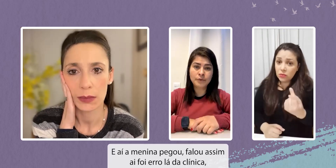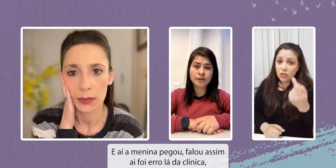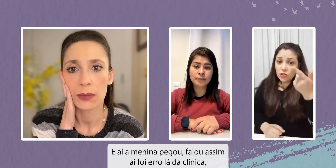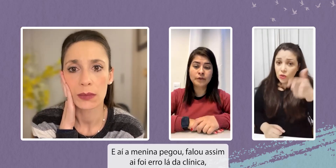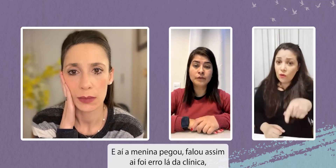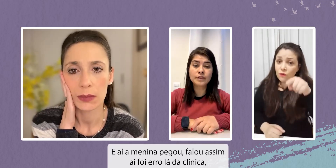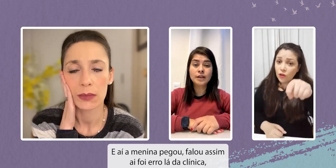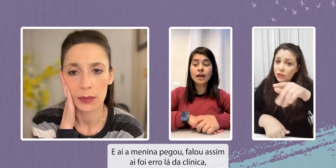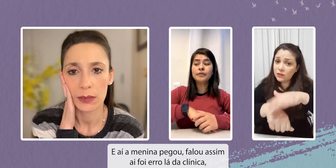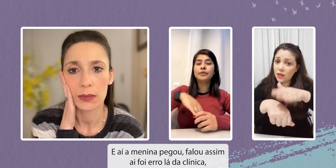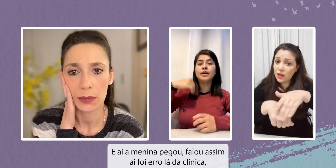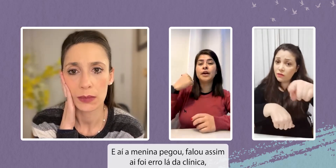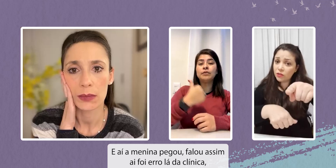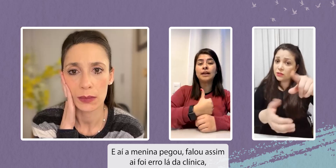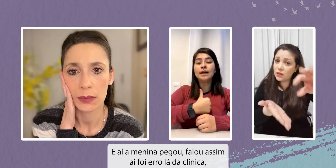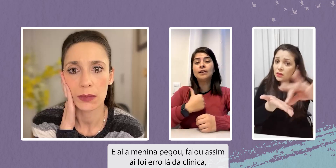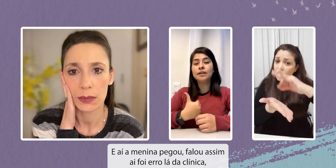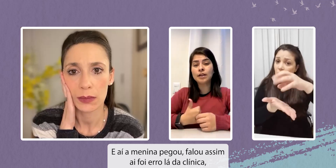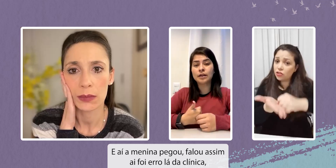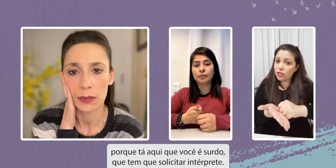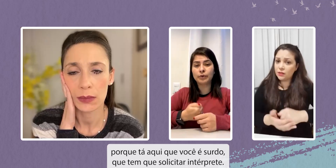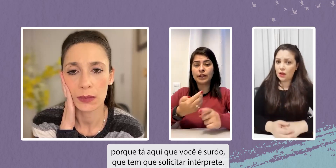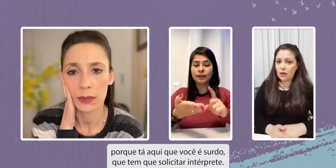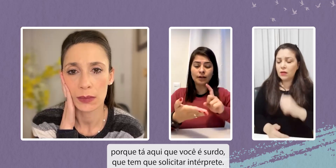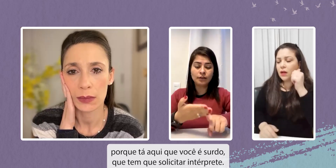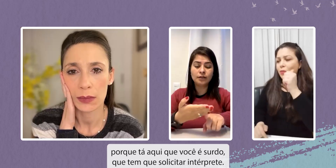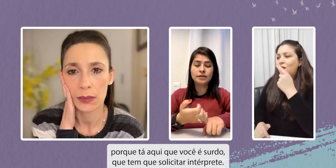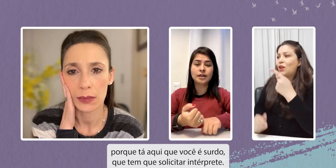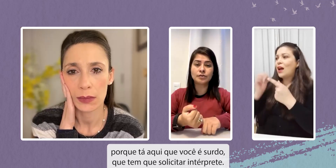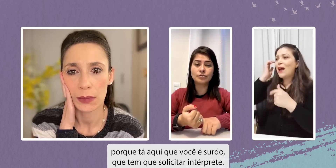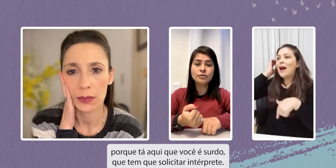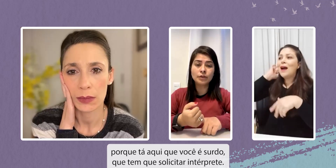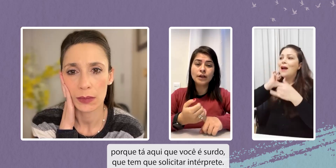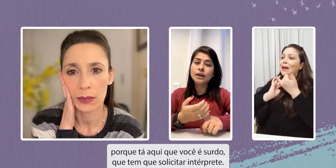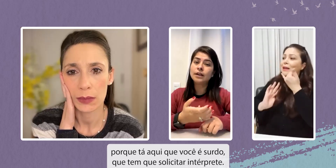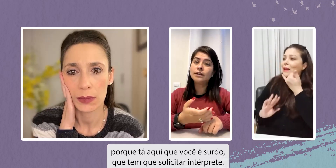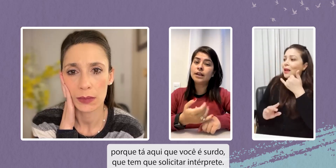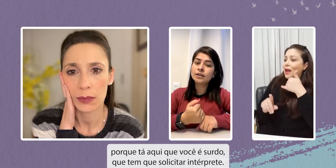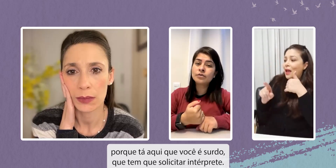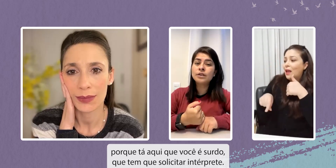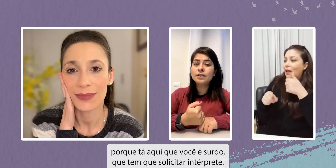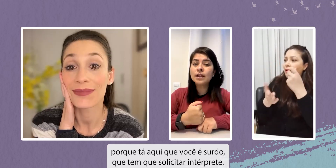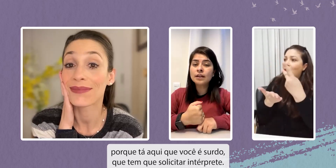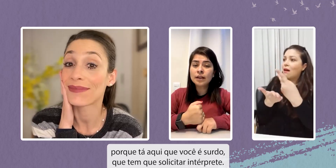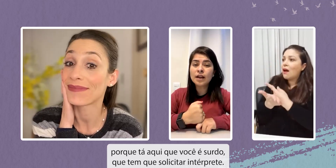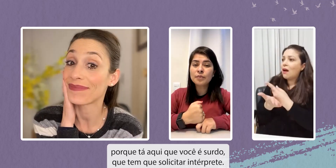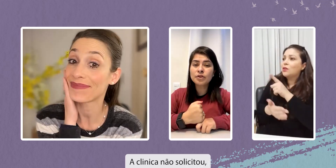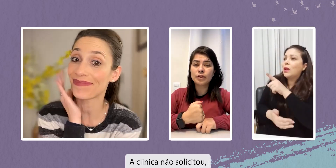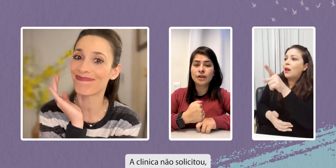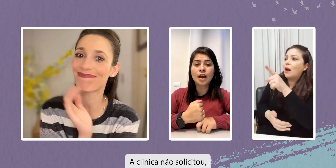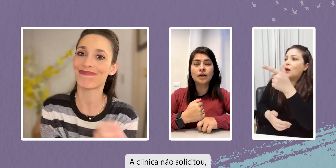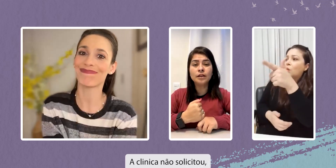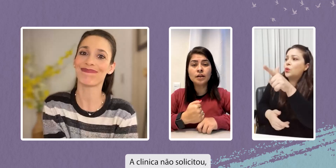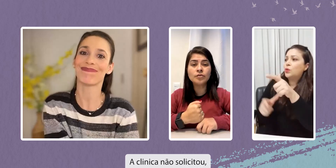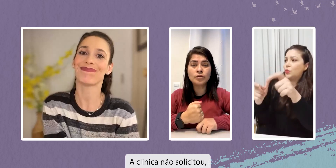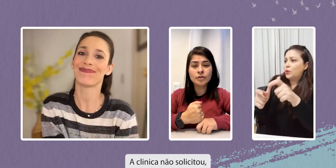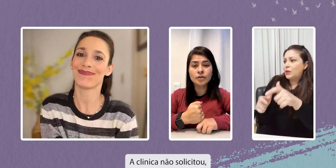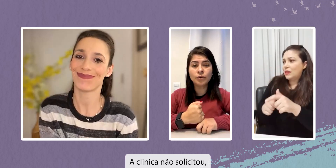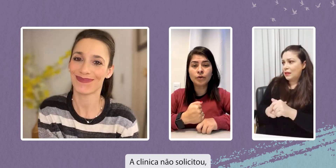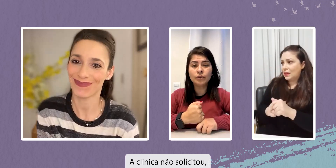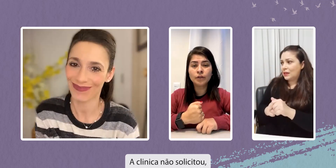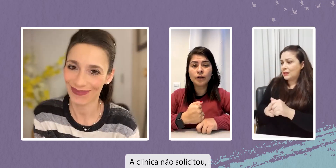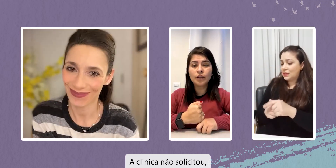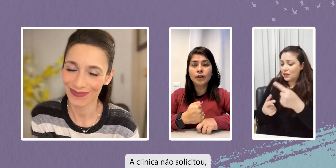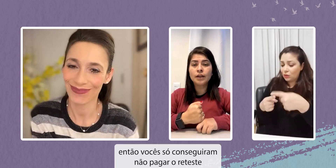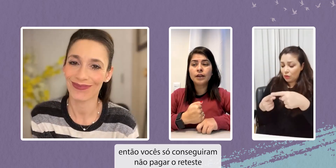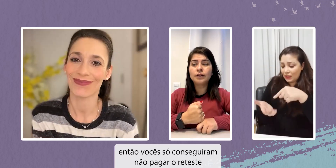Aí a menina pegou e falou assim, foi erro lá da clínica, porque tá aqui que você é surdo, que tem que solicitar intérprete. E a clínica não